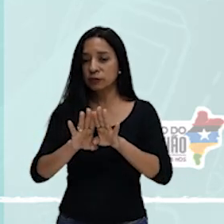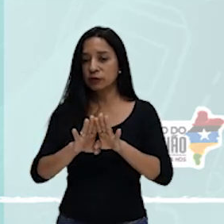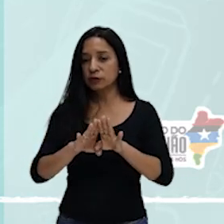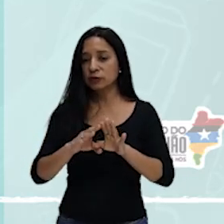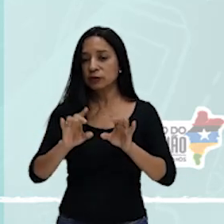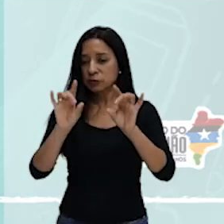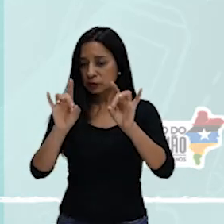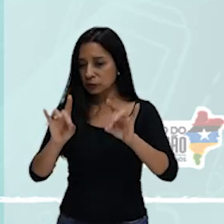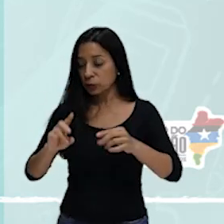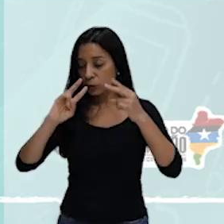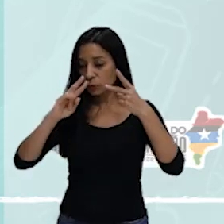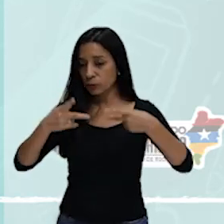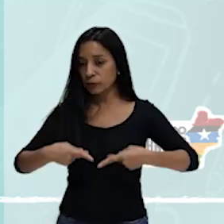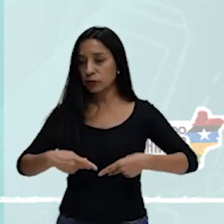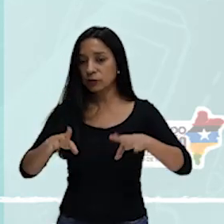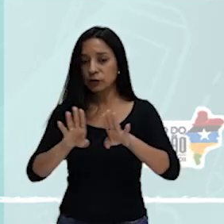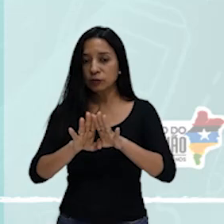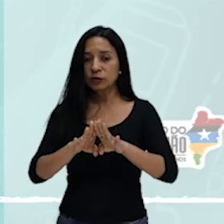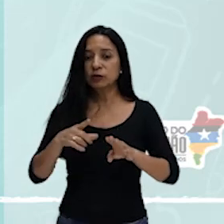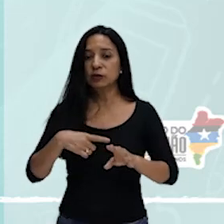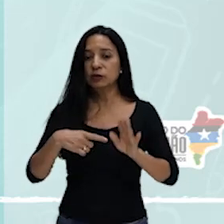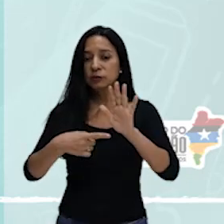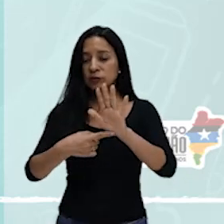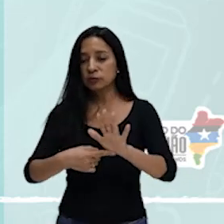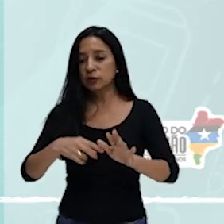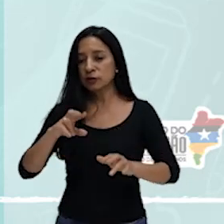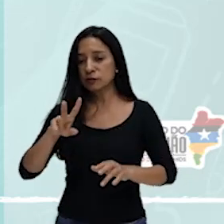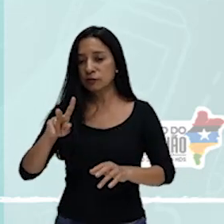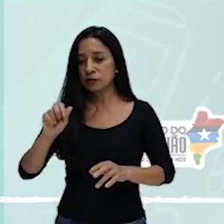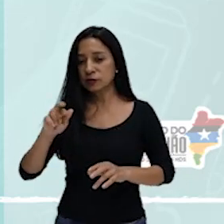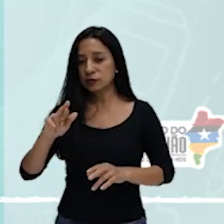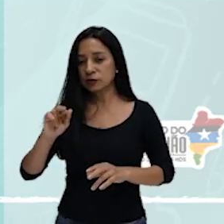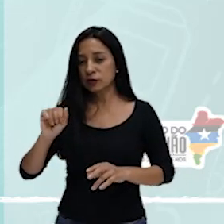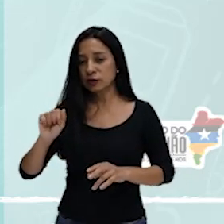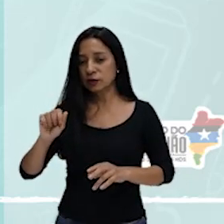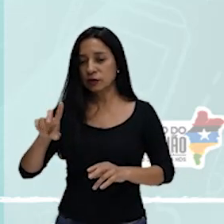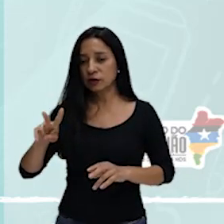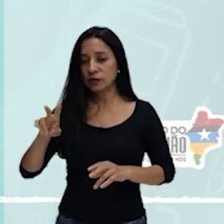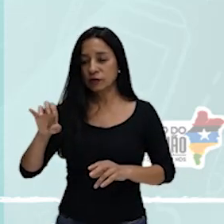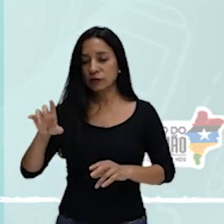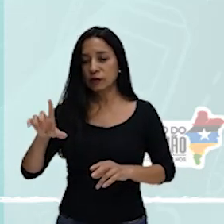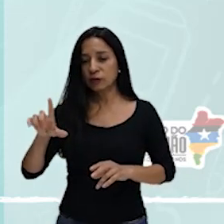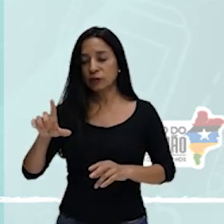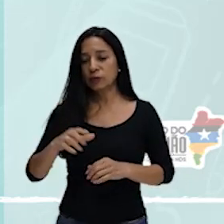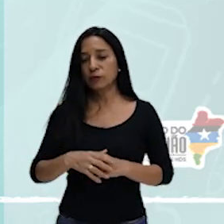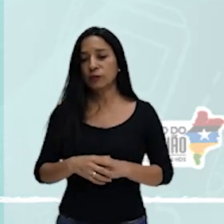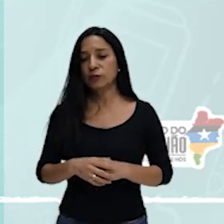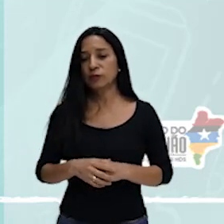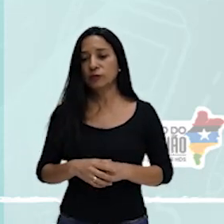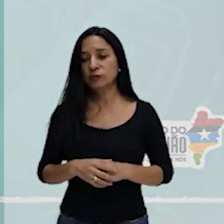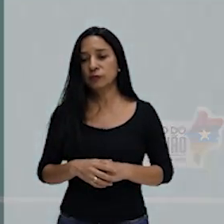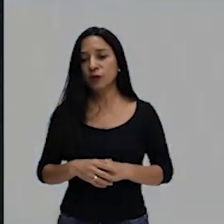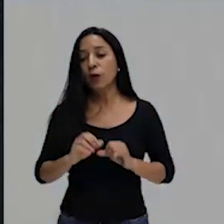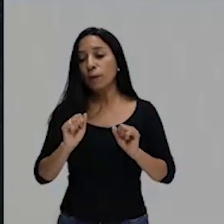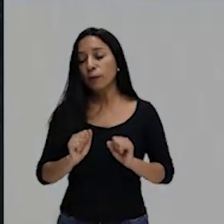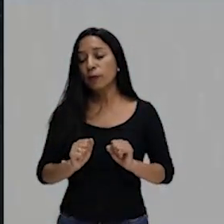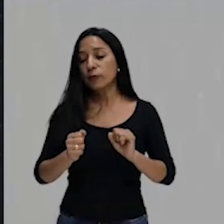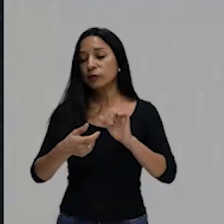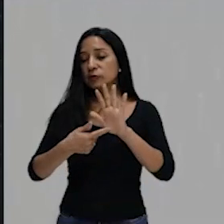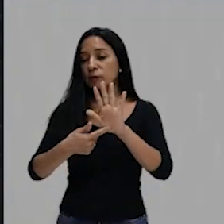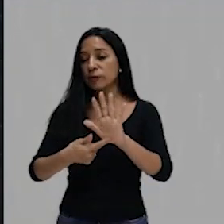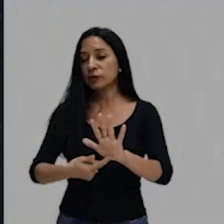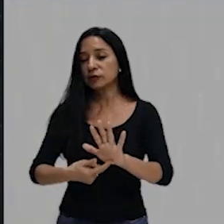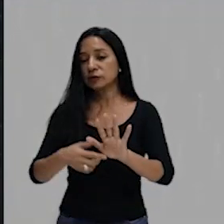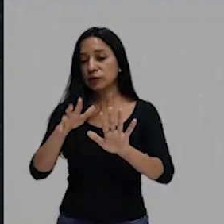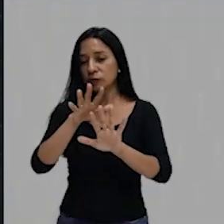pessoal? Ó, os portadores eles podem apresentar dedos extranumerários em um dos membros ou em todos. Ou seja, o que é